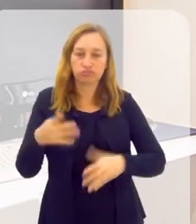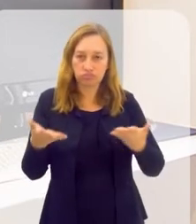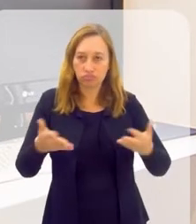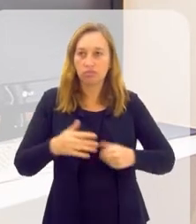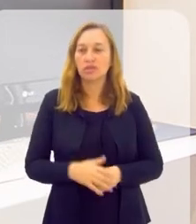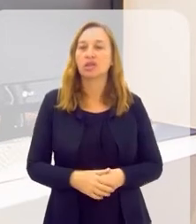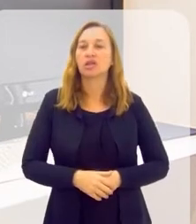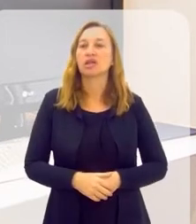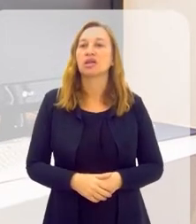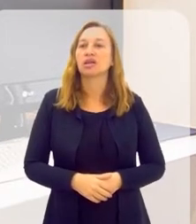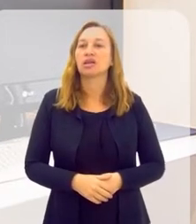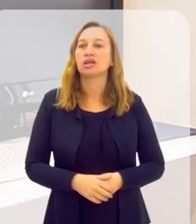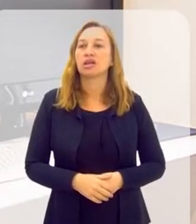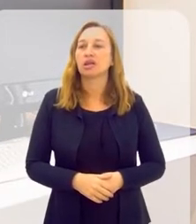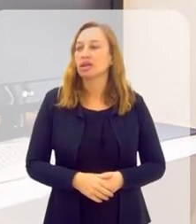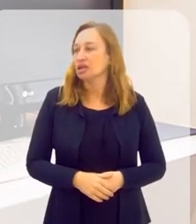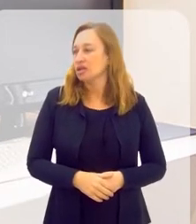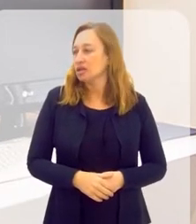professor?